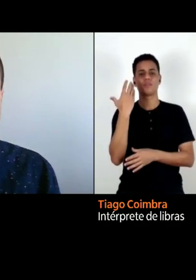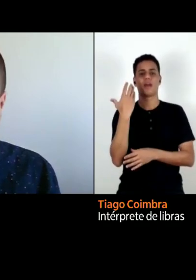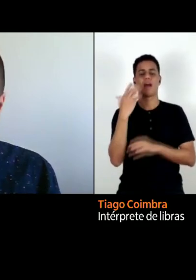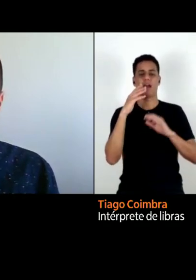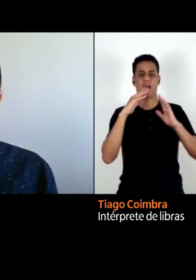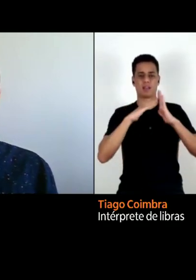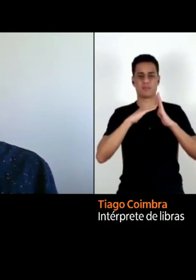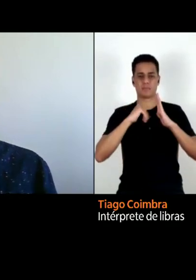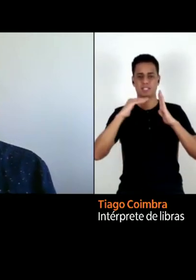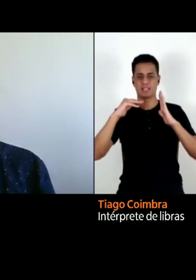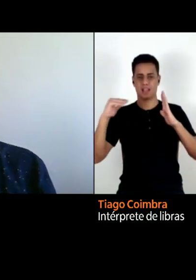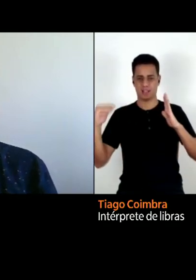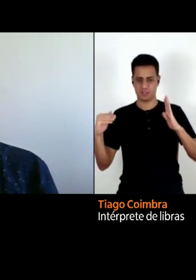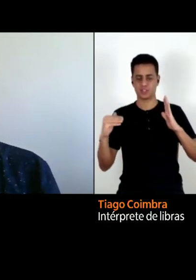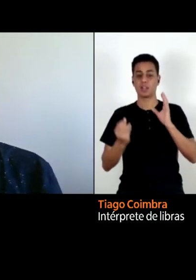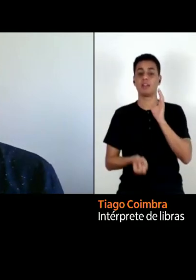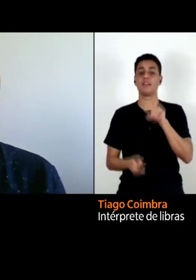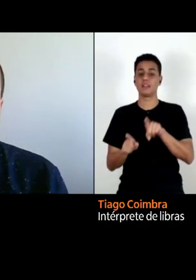de um método.